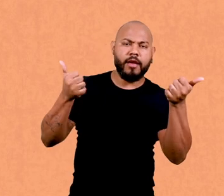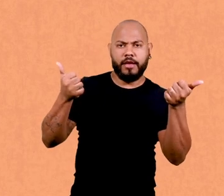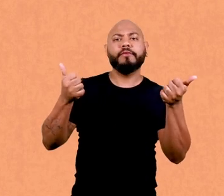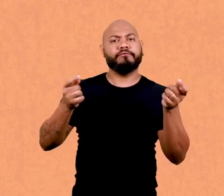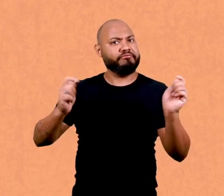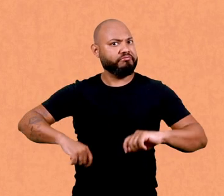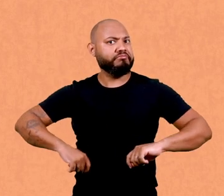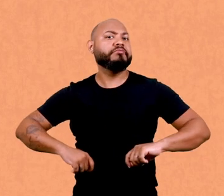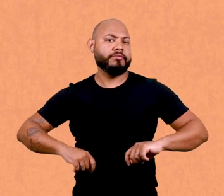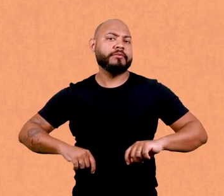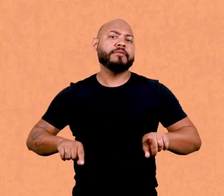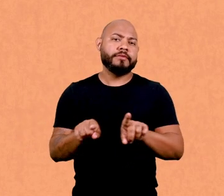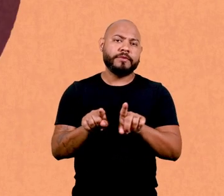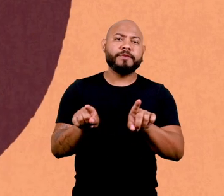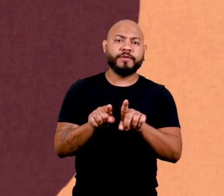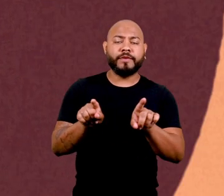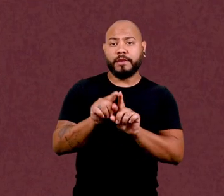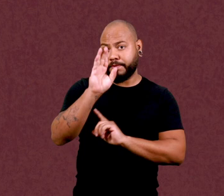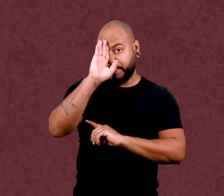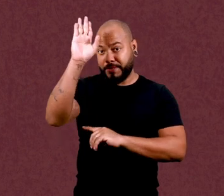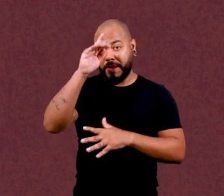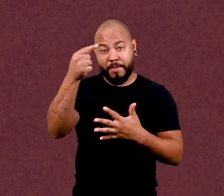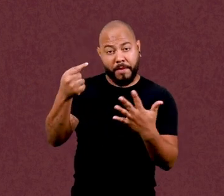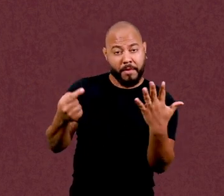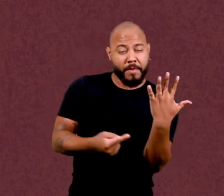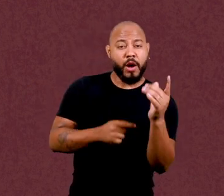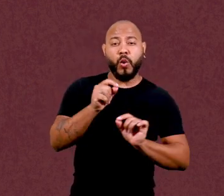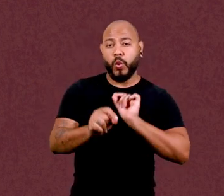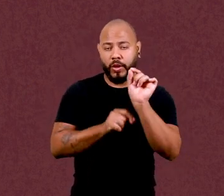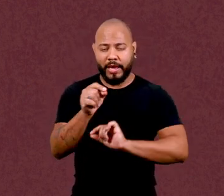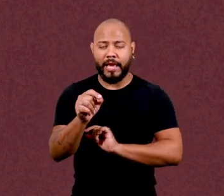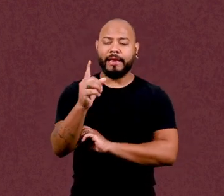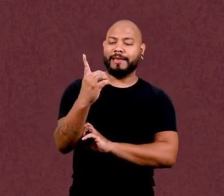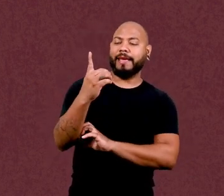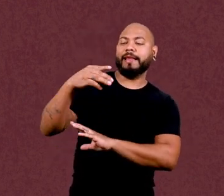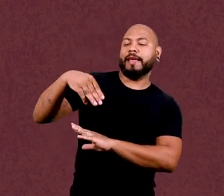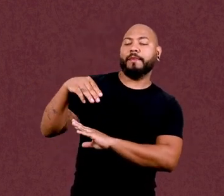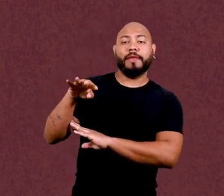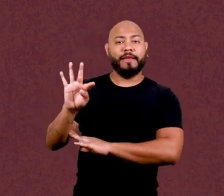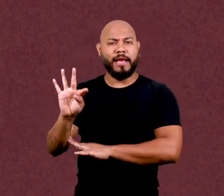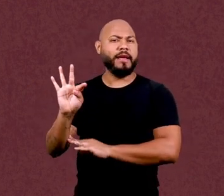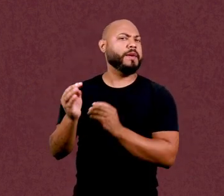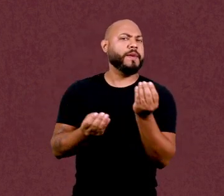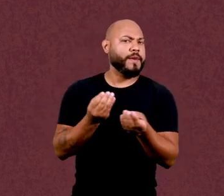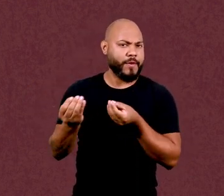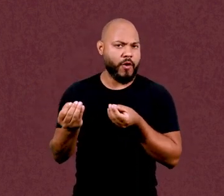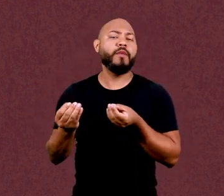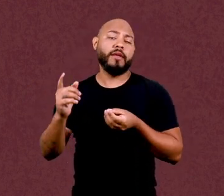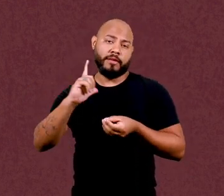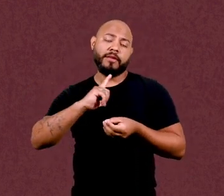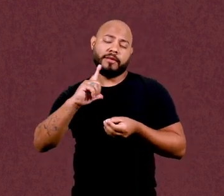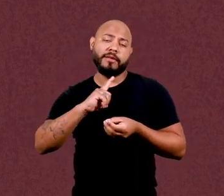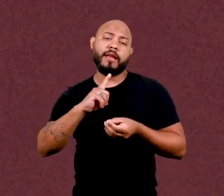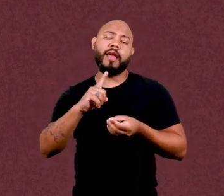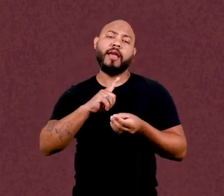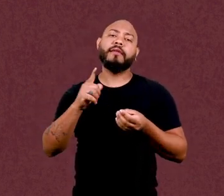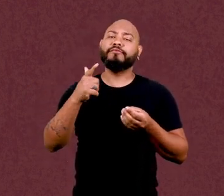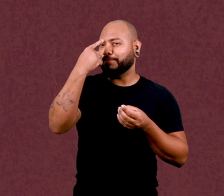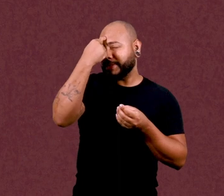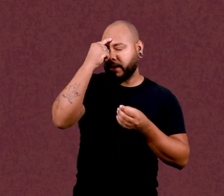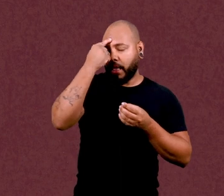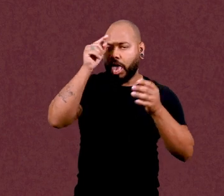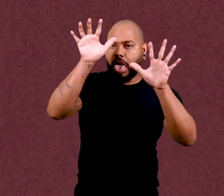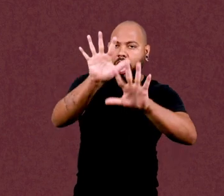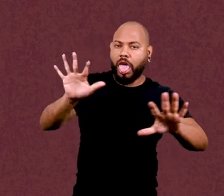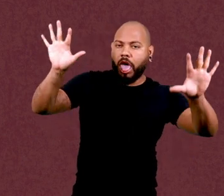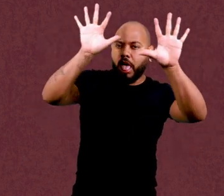As substâncias, né, principais que compõem a ayahuasca são a DMT. Essa DMT, ela é considerada um psicodélico clássico.